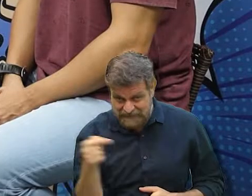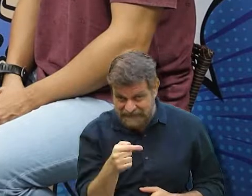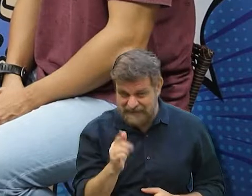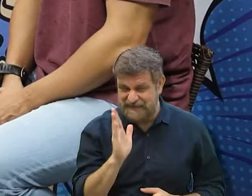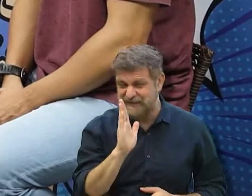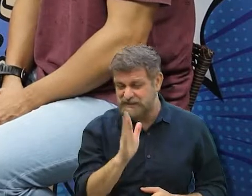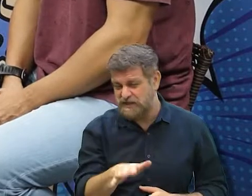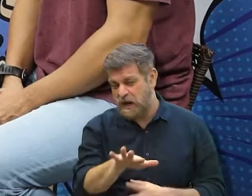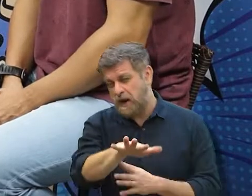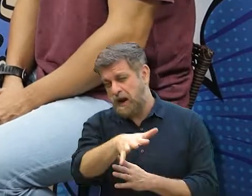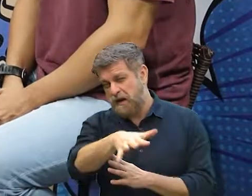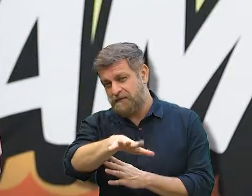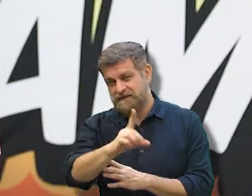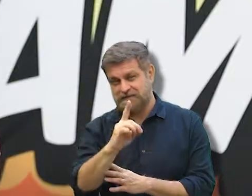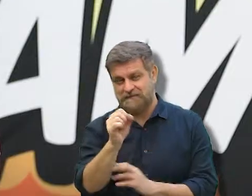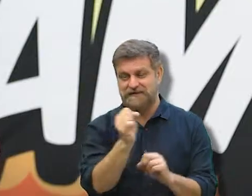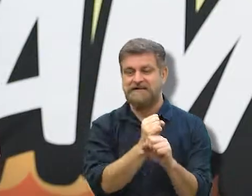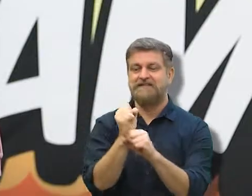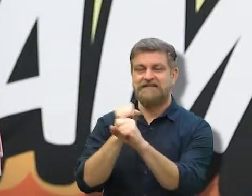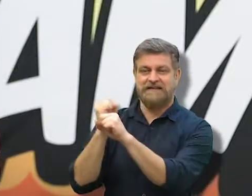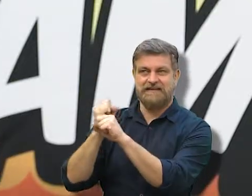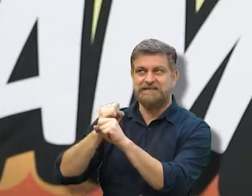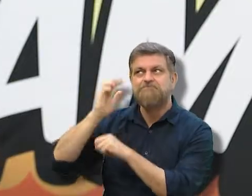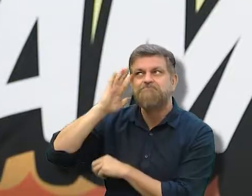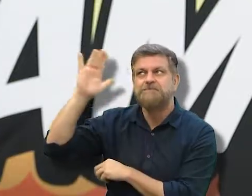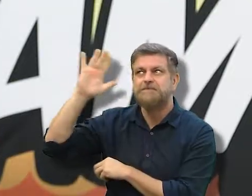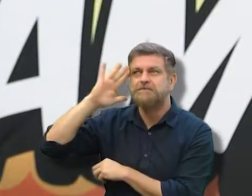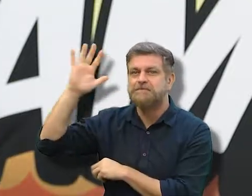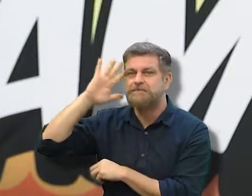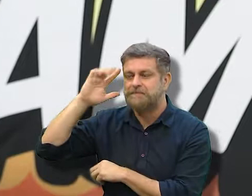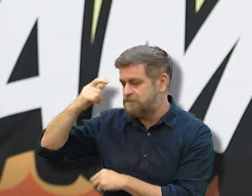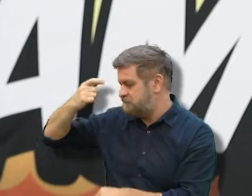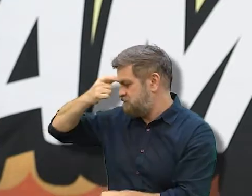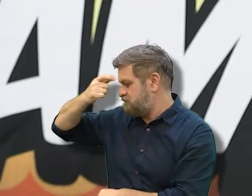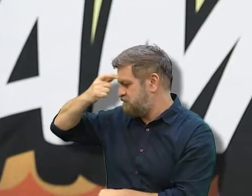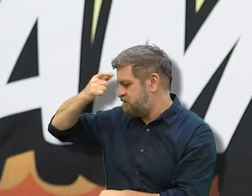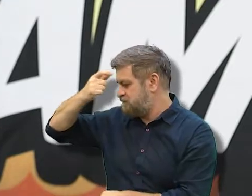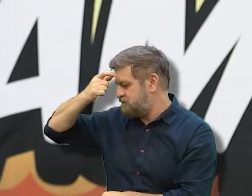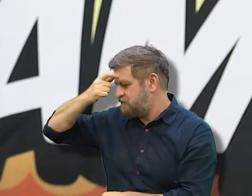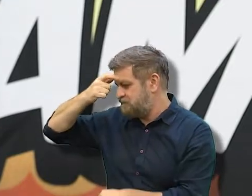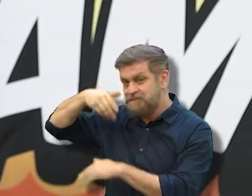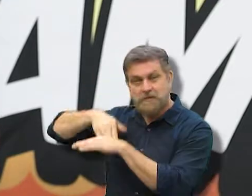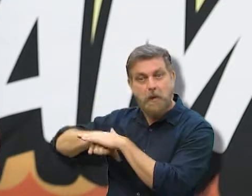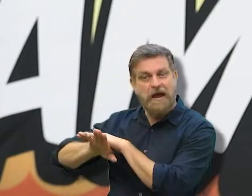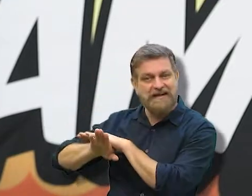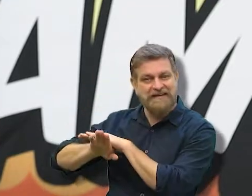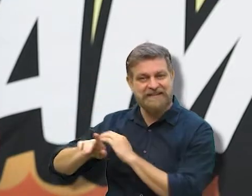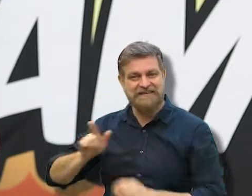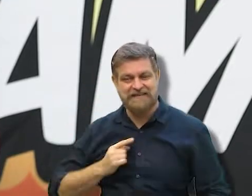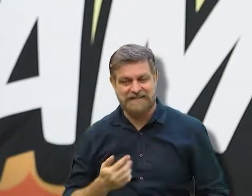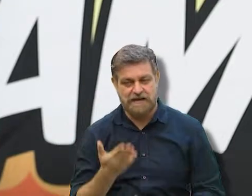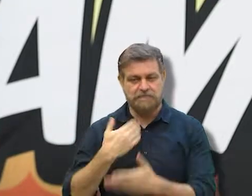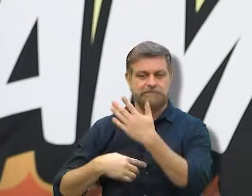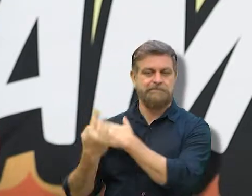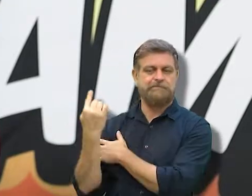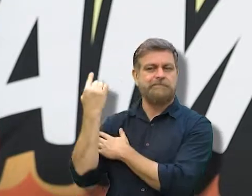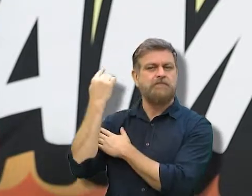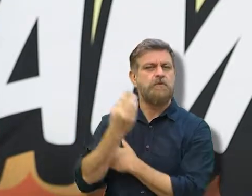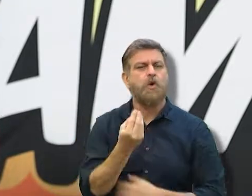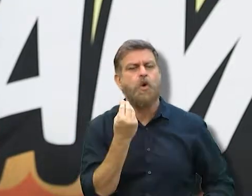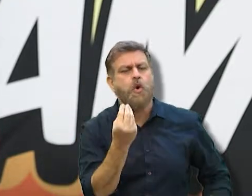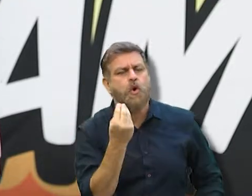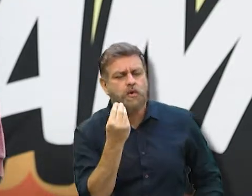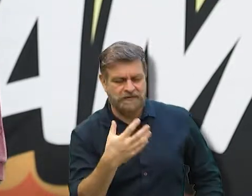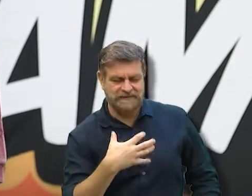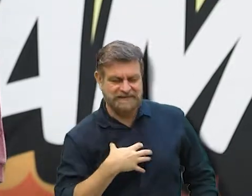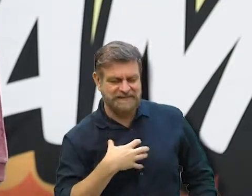Hugo. Olha só, agora eu fiquei curioso, porque, gente, essa história da Tatiana tá pelo